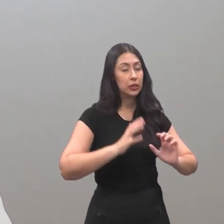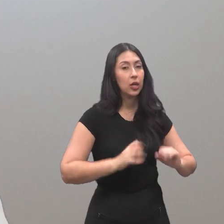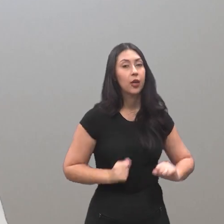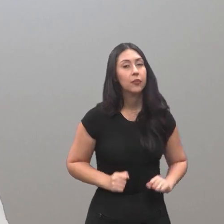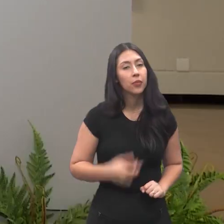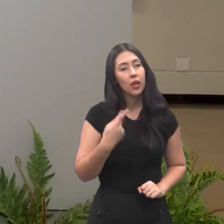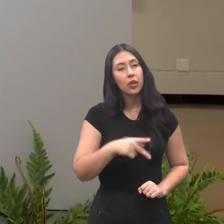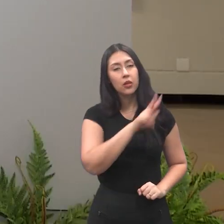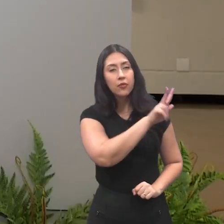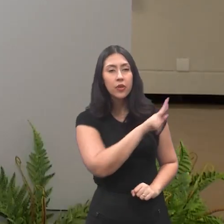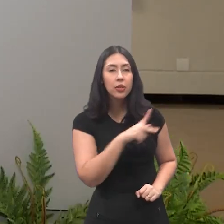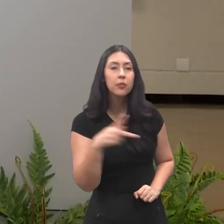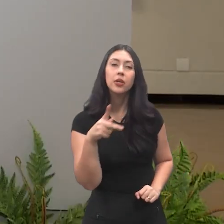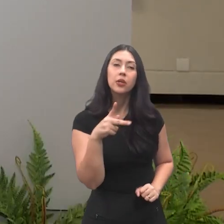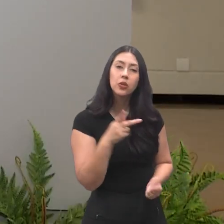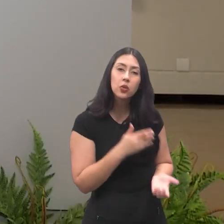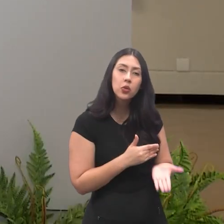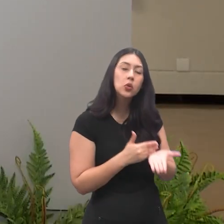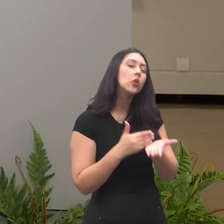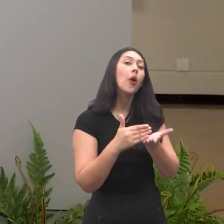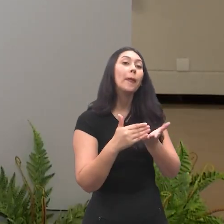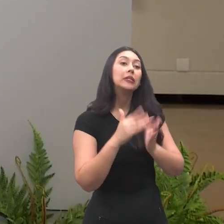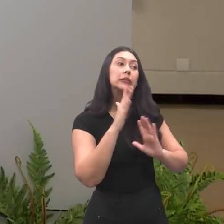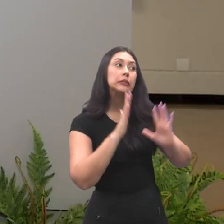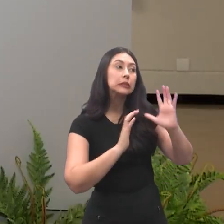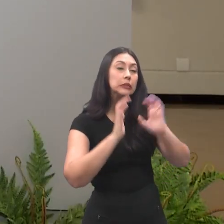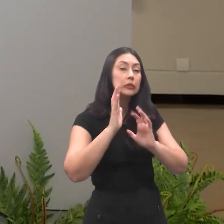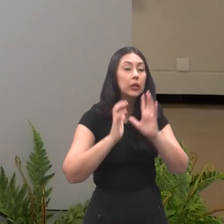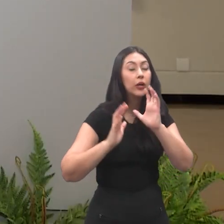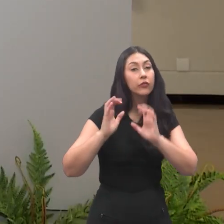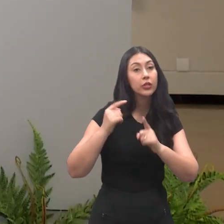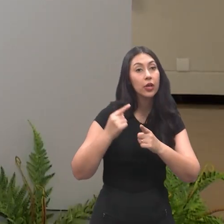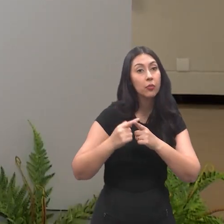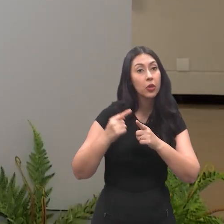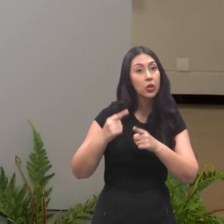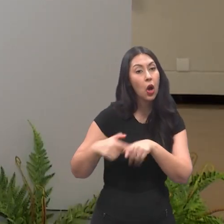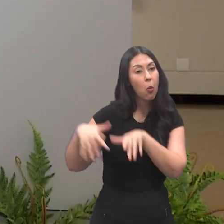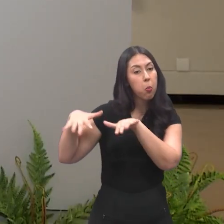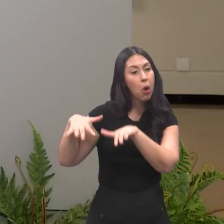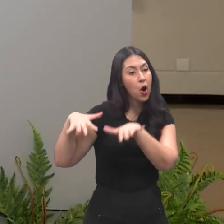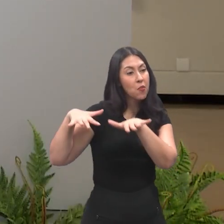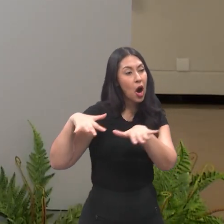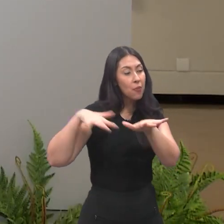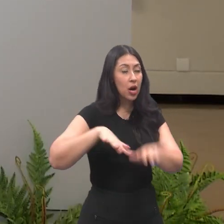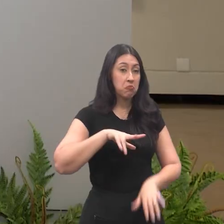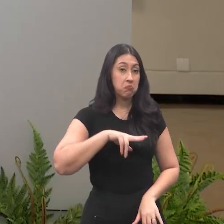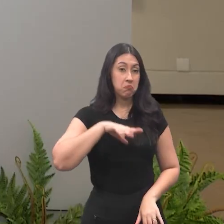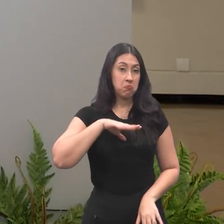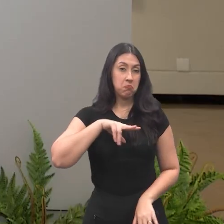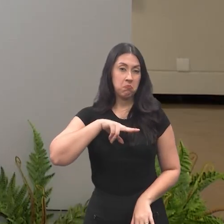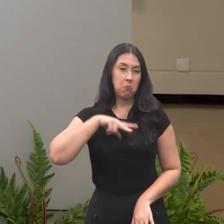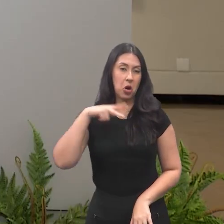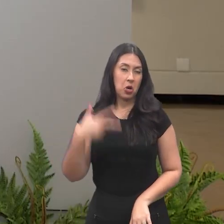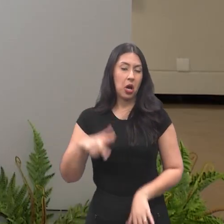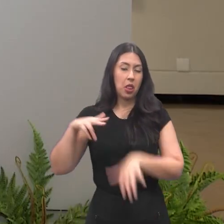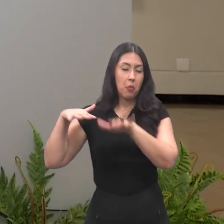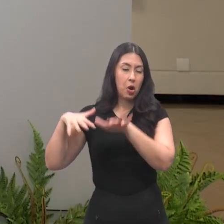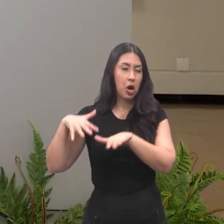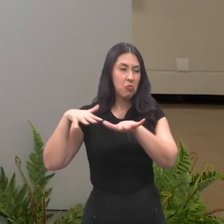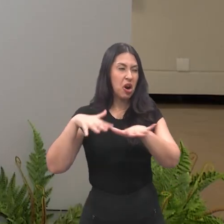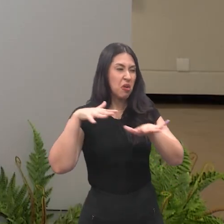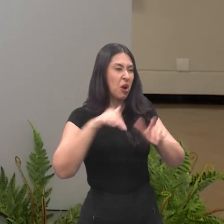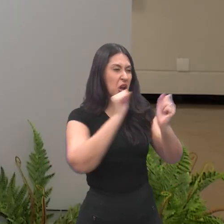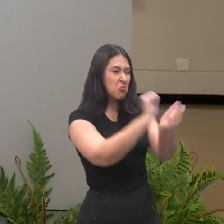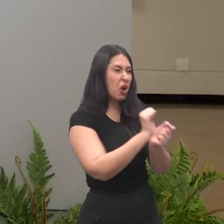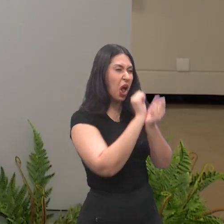os indígenas. Aqui no Vale do Paraíba começa a ter os conflitos, né? Porque os bandeirantes vinham para cá, os portugueses vinham para cá para escravizar,